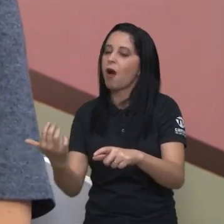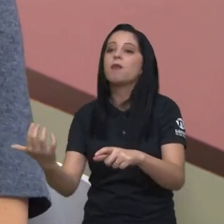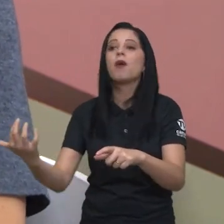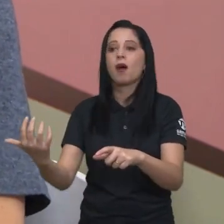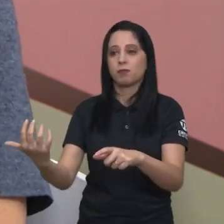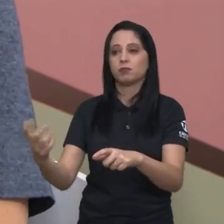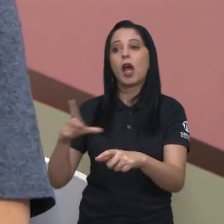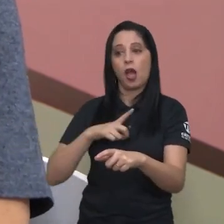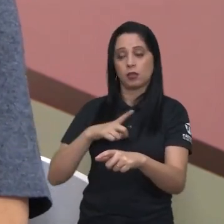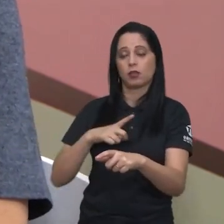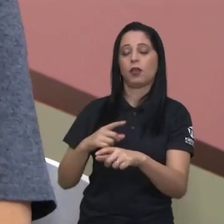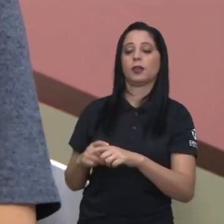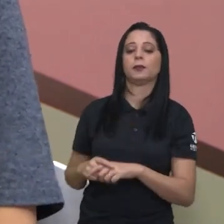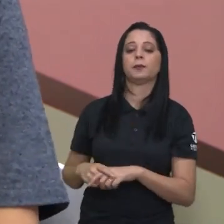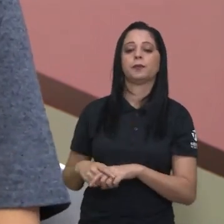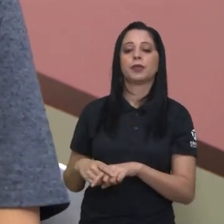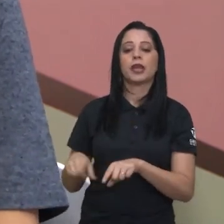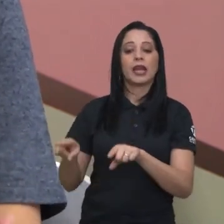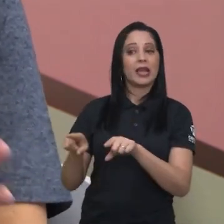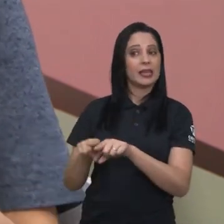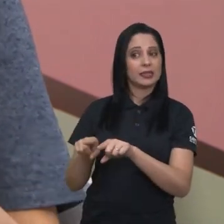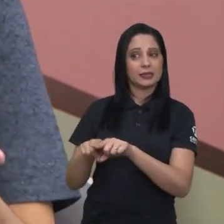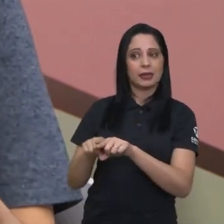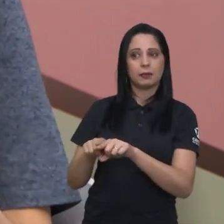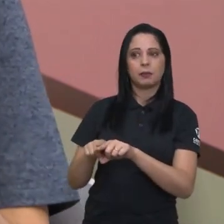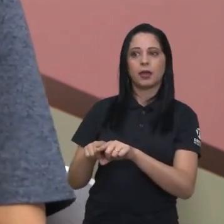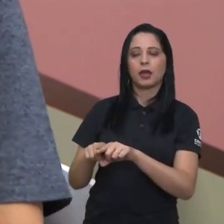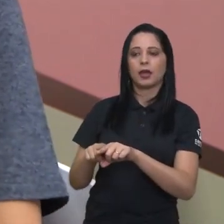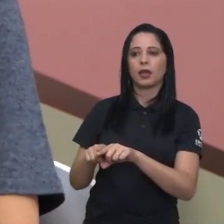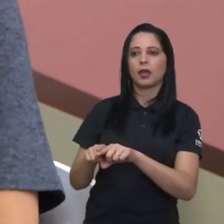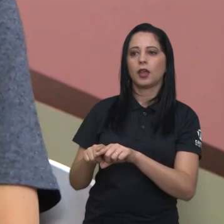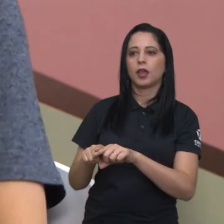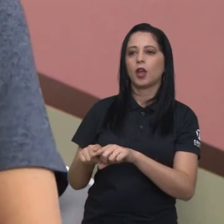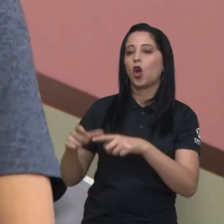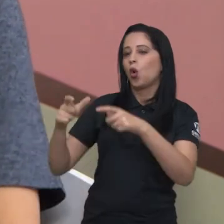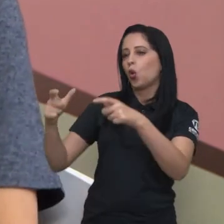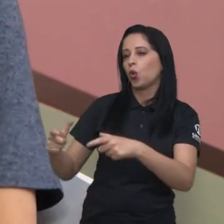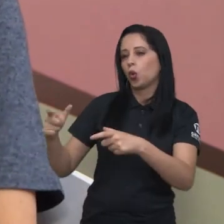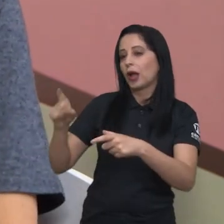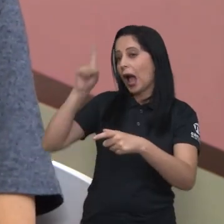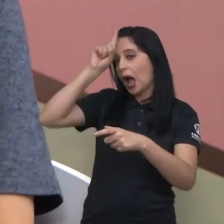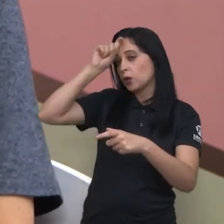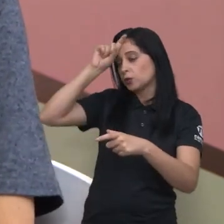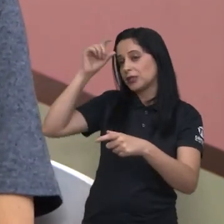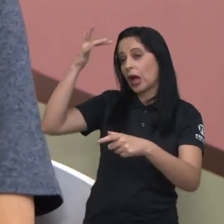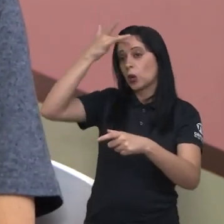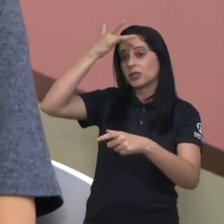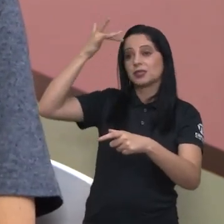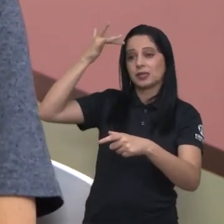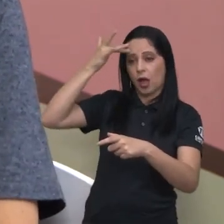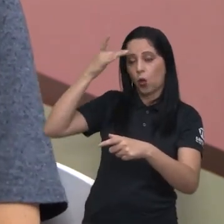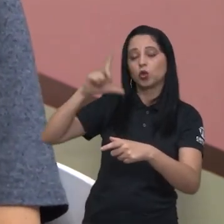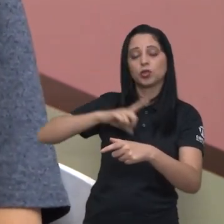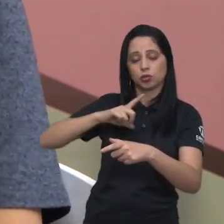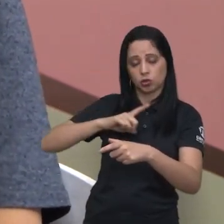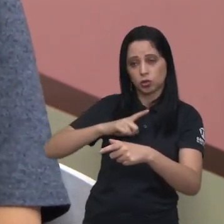as unidades de saúde mental, de reabilitação, então algumas, o CRMI, algumas de atenção secundária